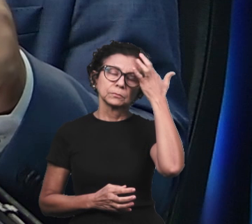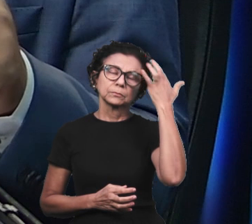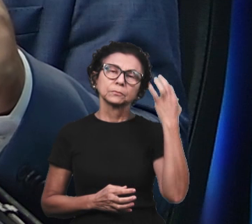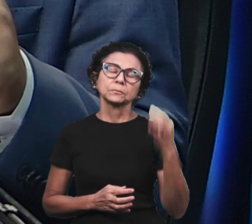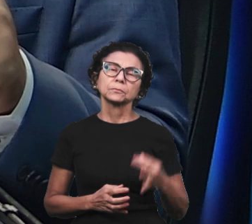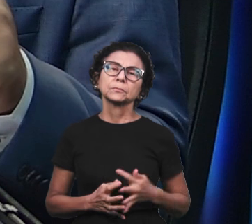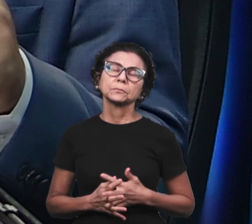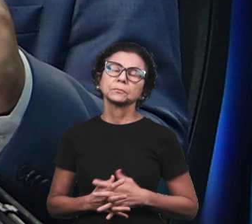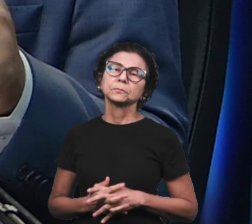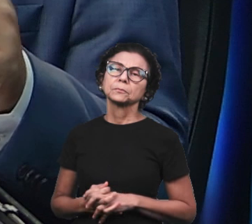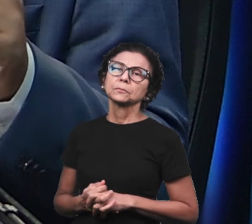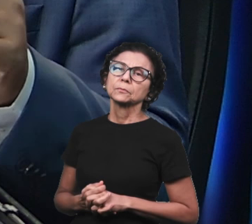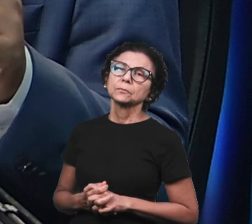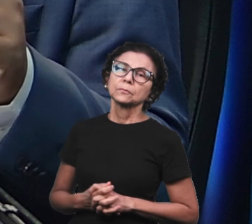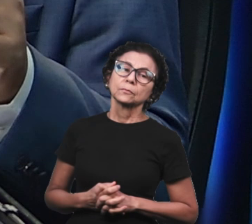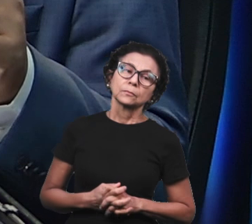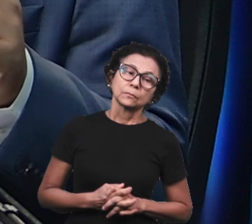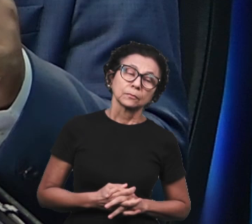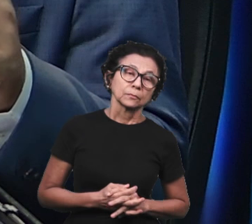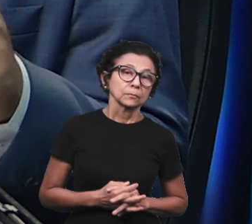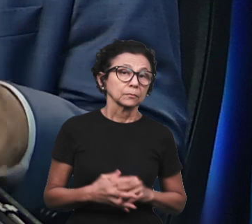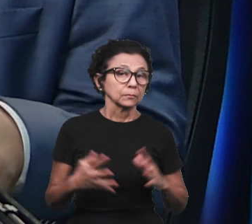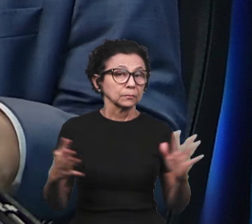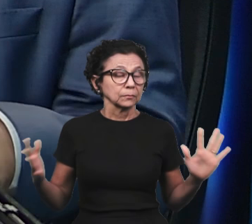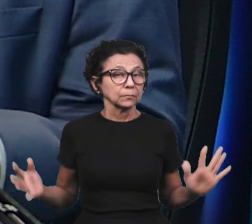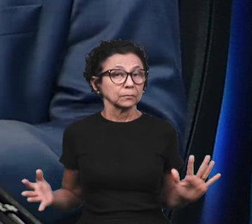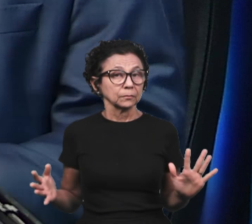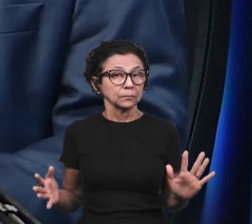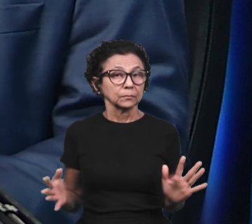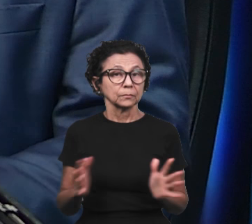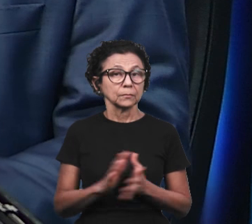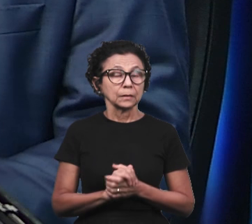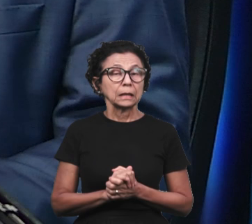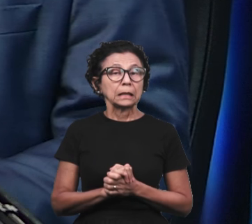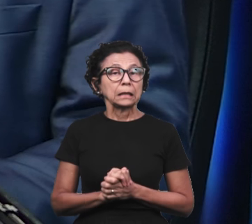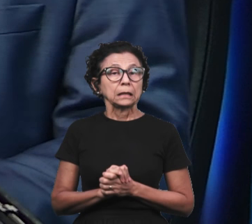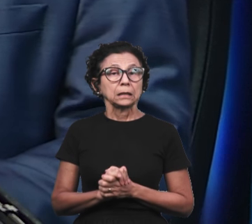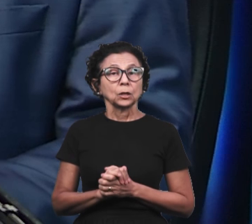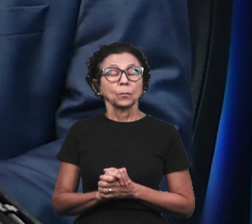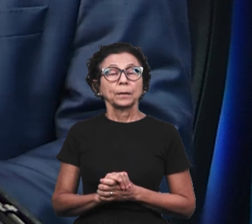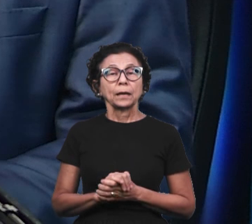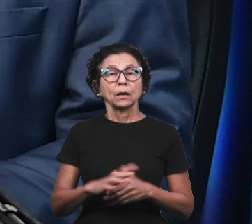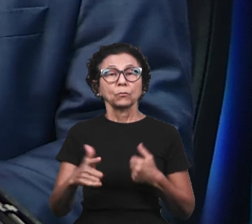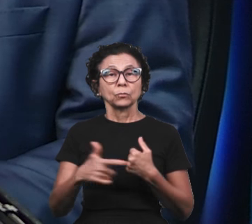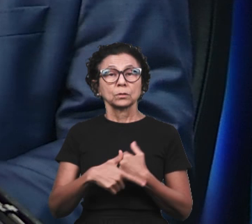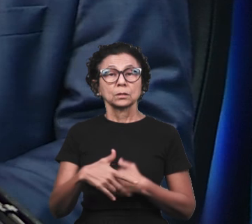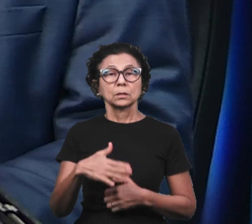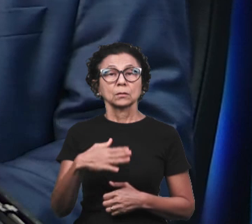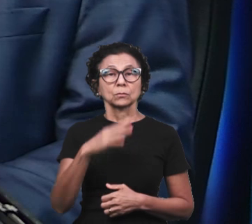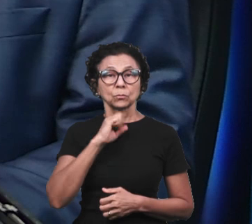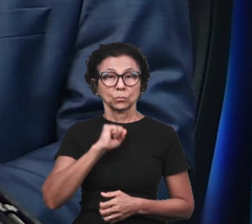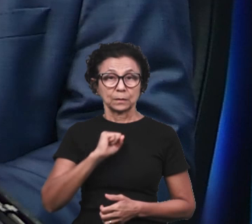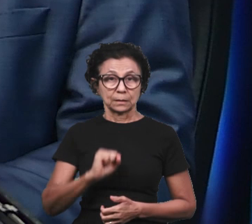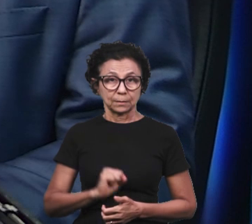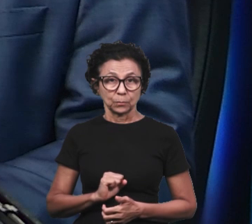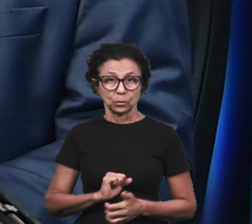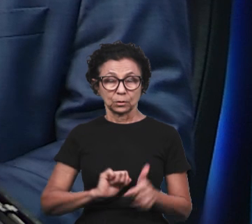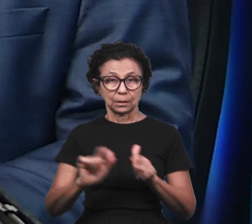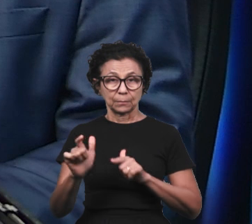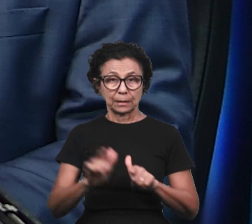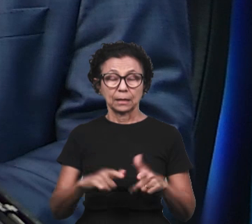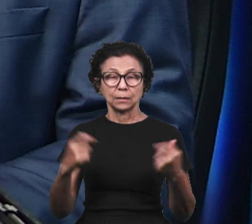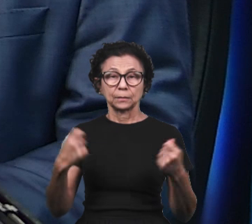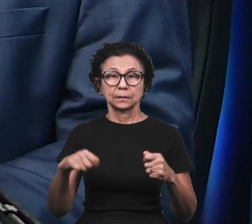como sacerdote, então tinha que ser passado o sangue do cordeiro na ponta da orelha direita,